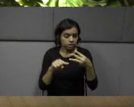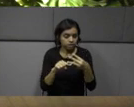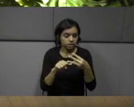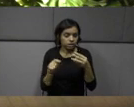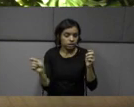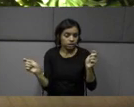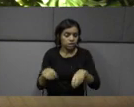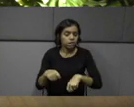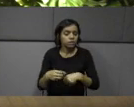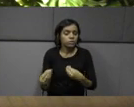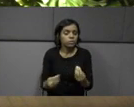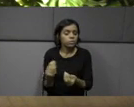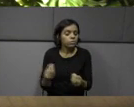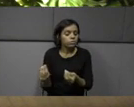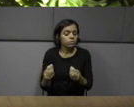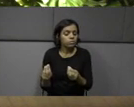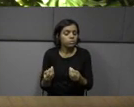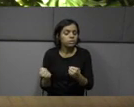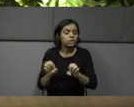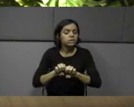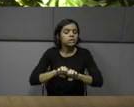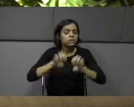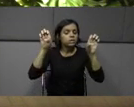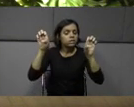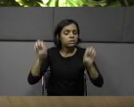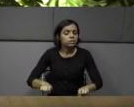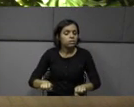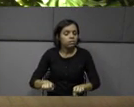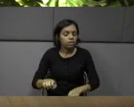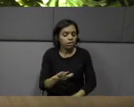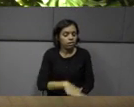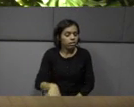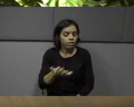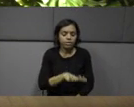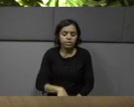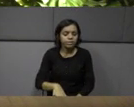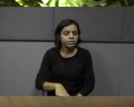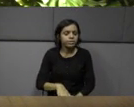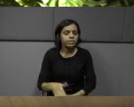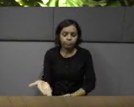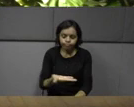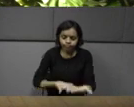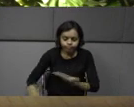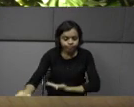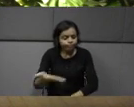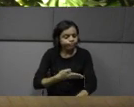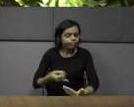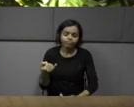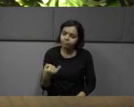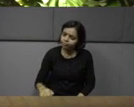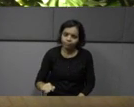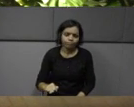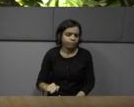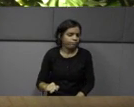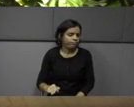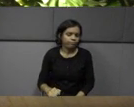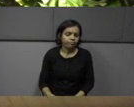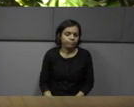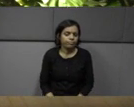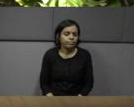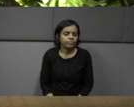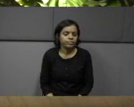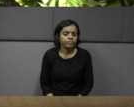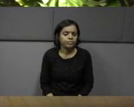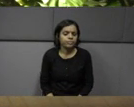da não participação estruturante das crianças no processo de construção da cidade bom é